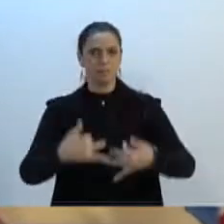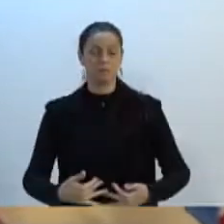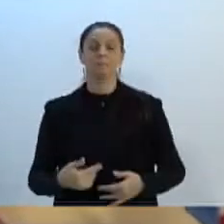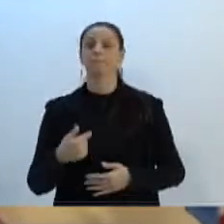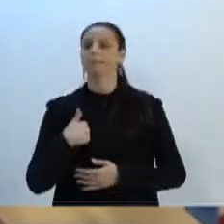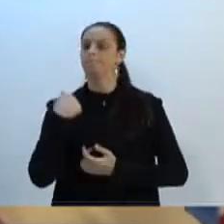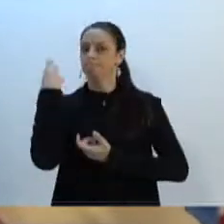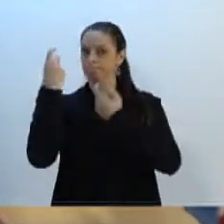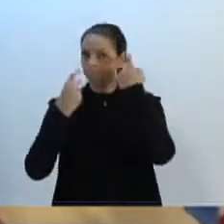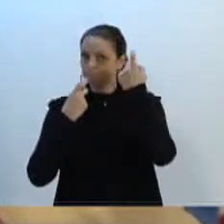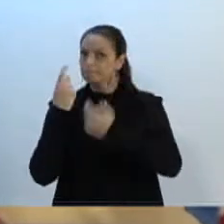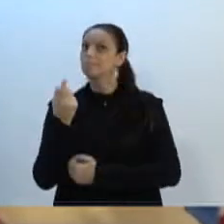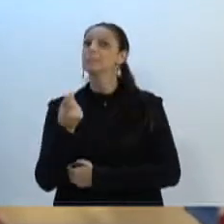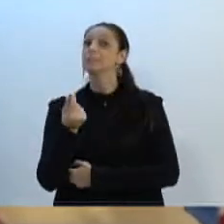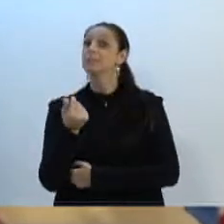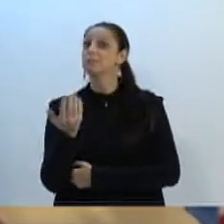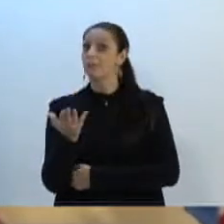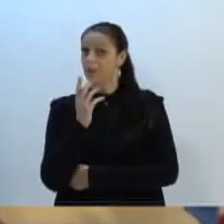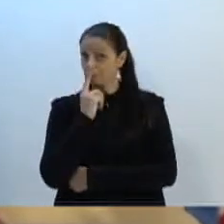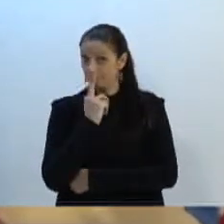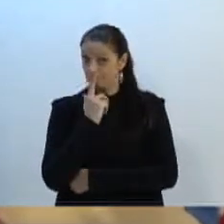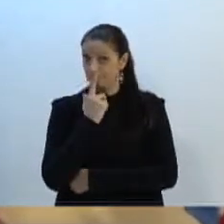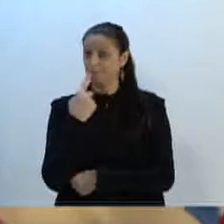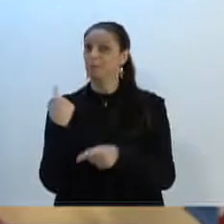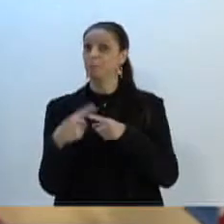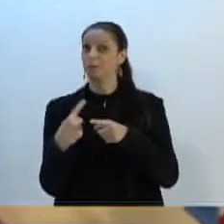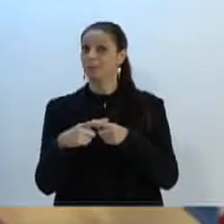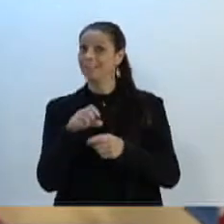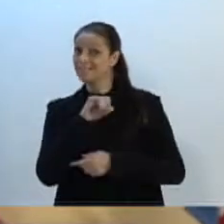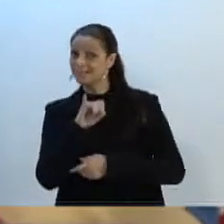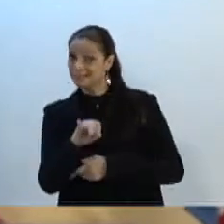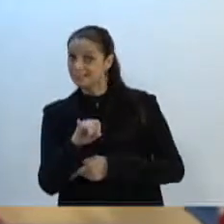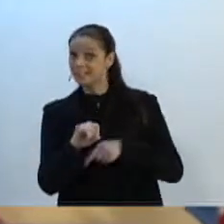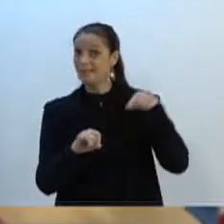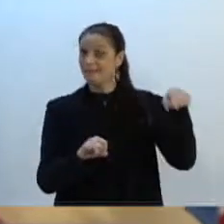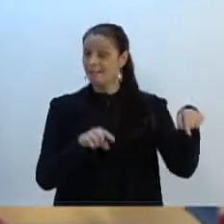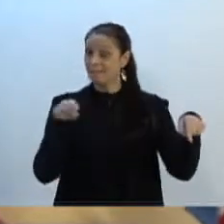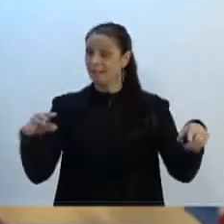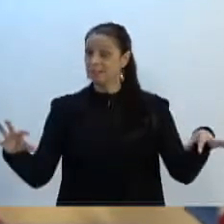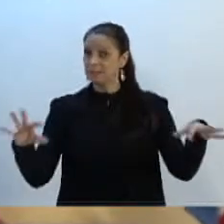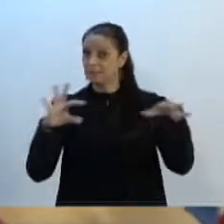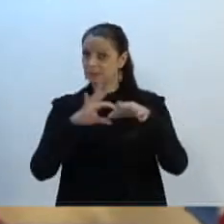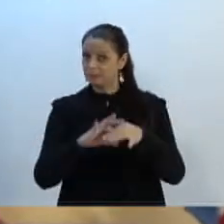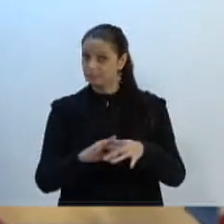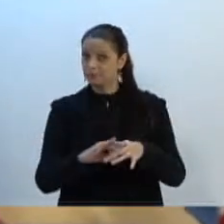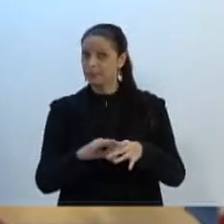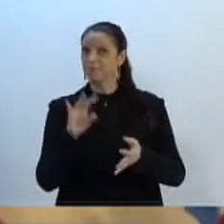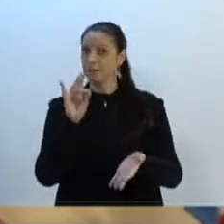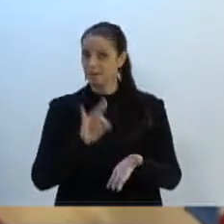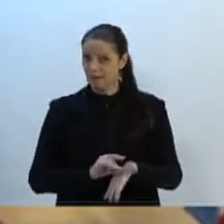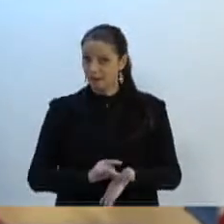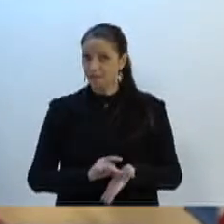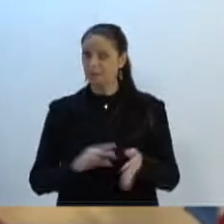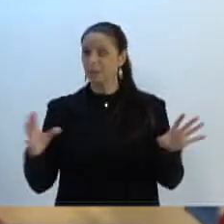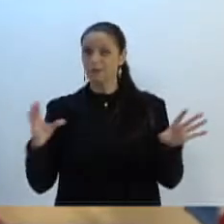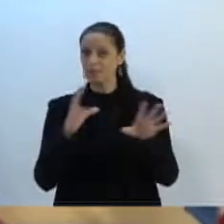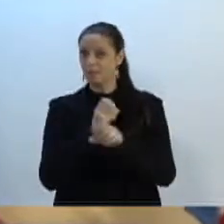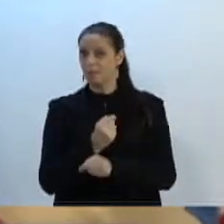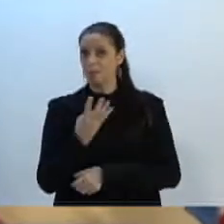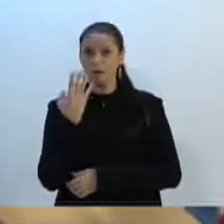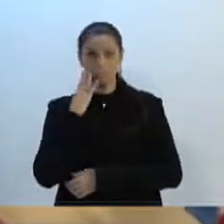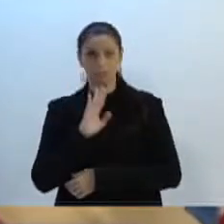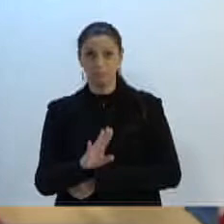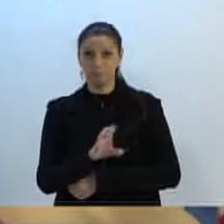valores, porque se eles estão ligados com o valor que já foi devidamente autorizado